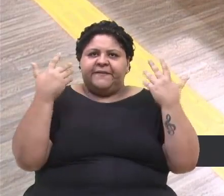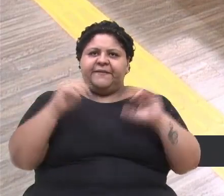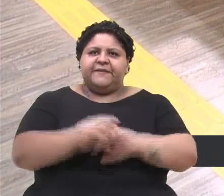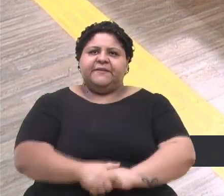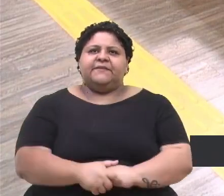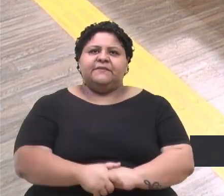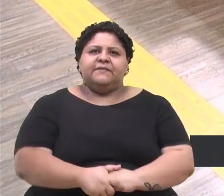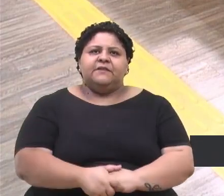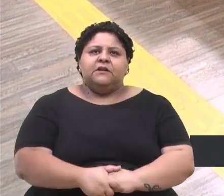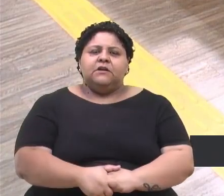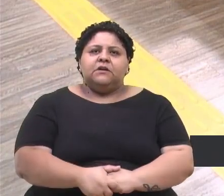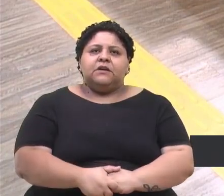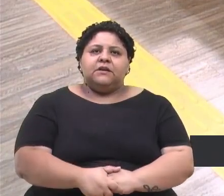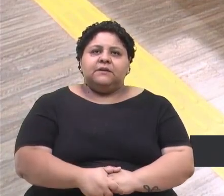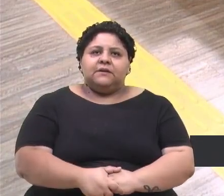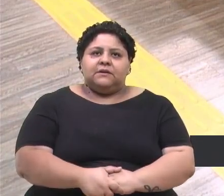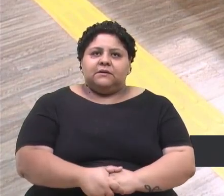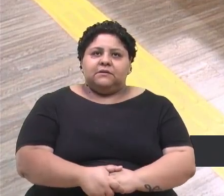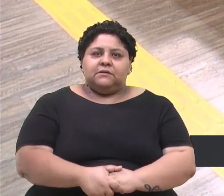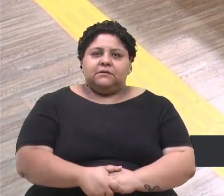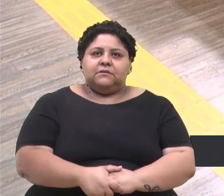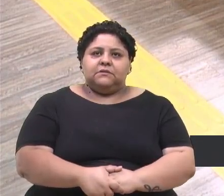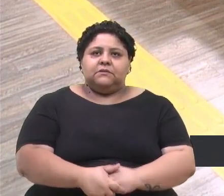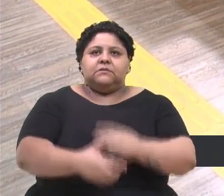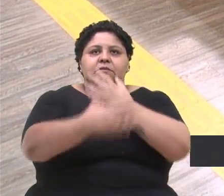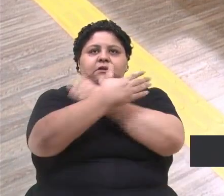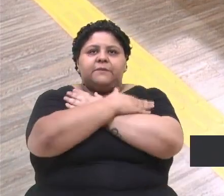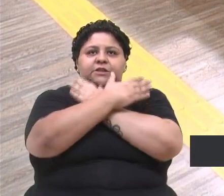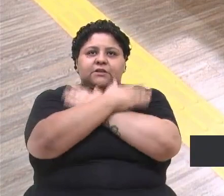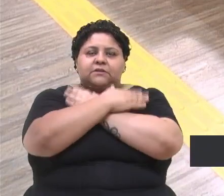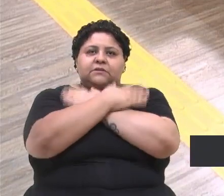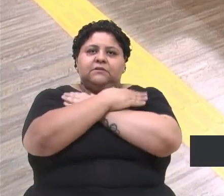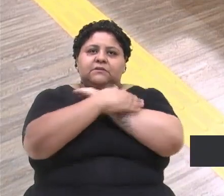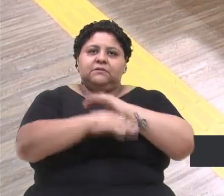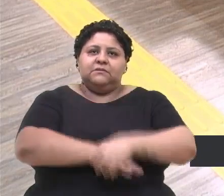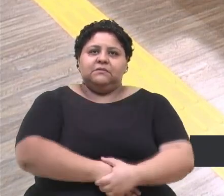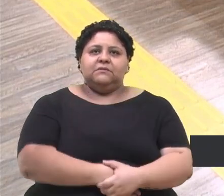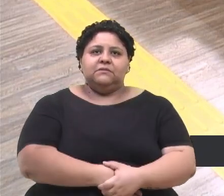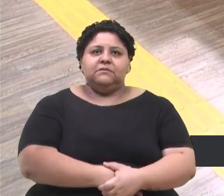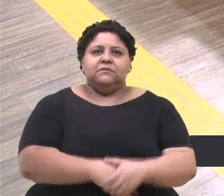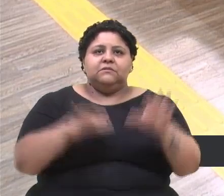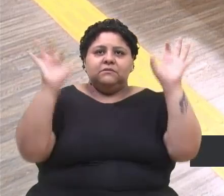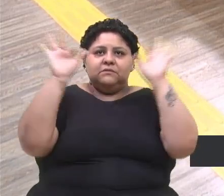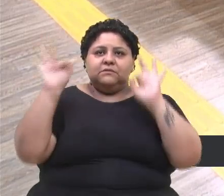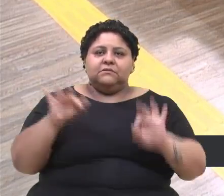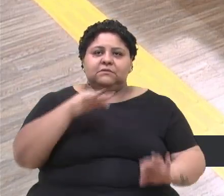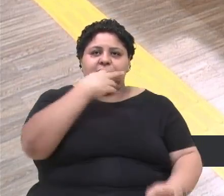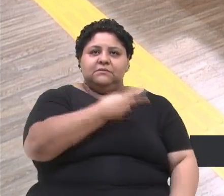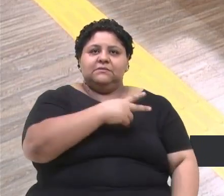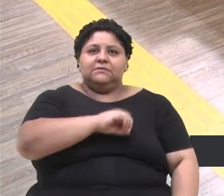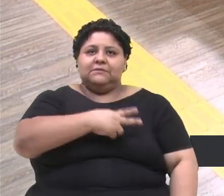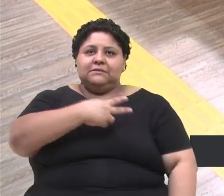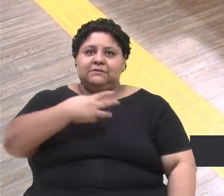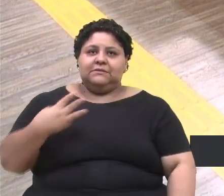Muito obrigada, senhores. Um abraço a todos e um feliz